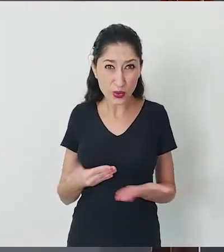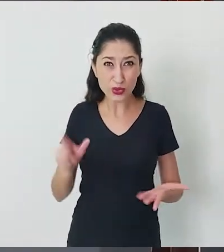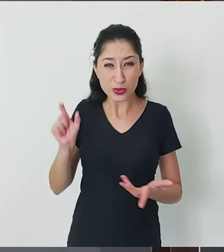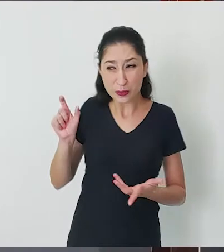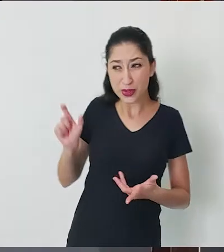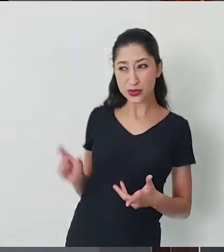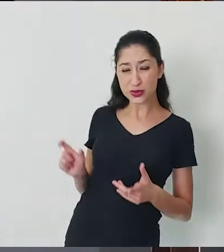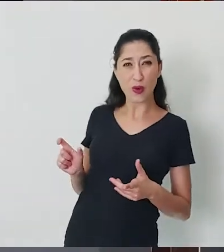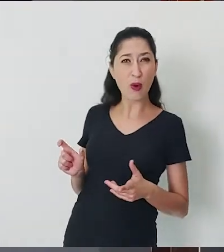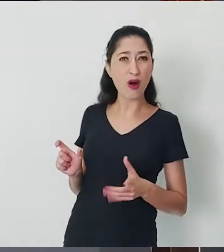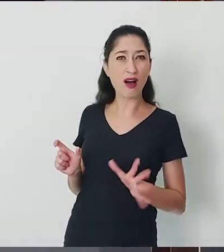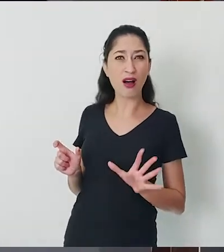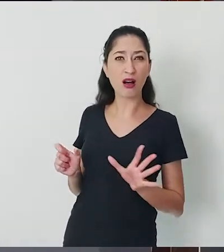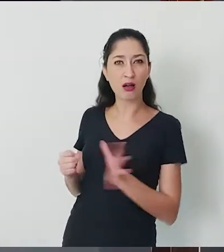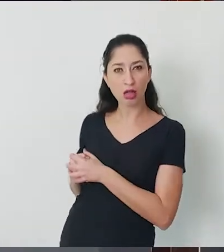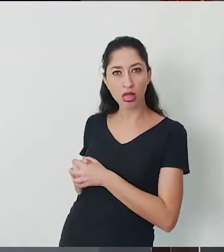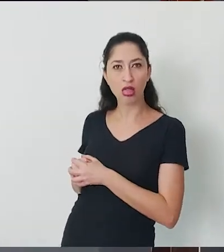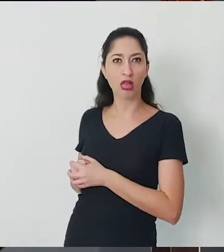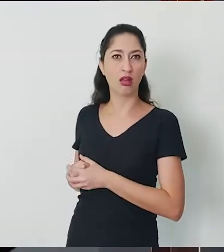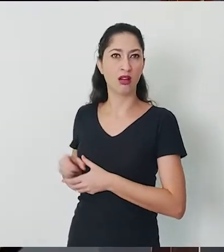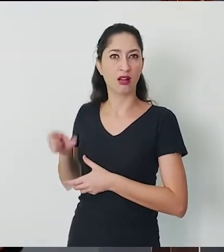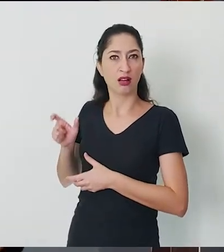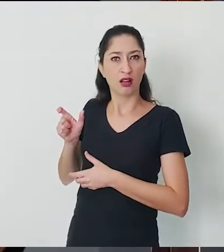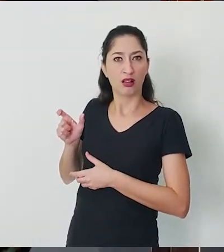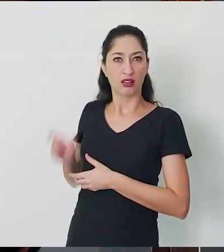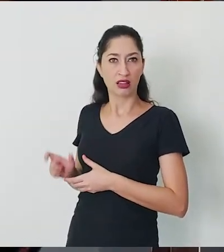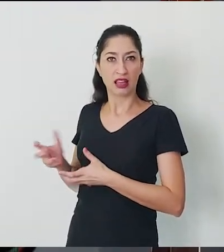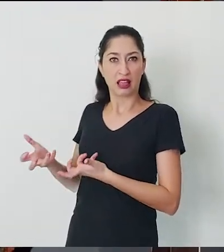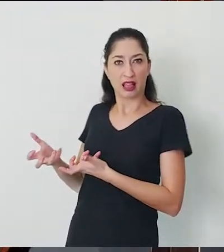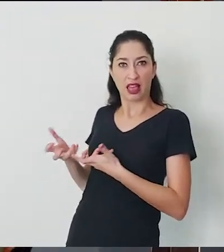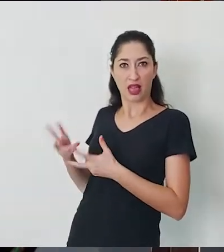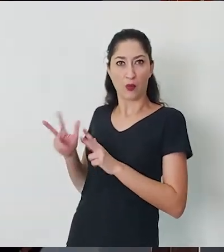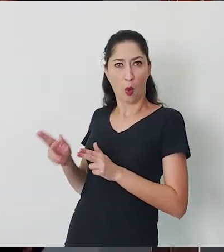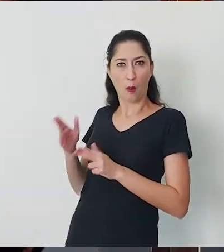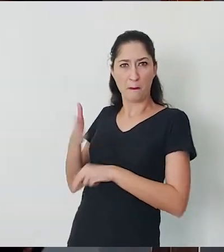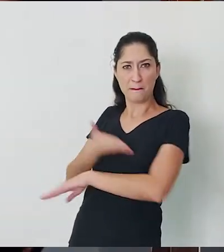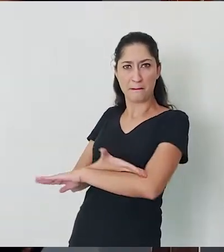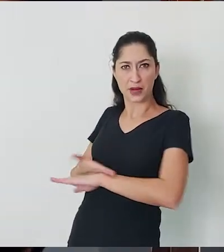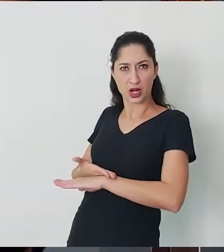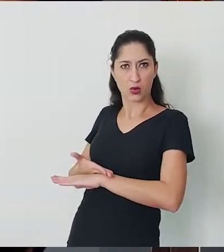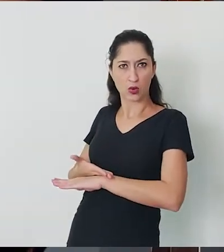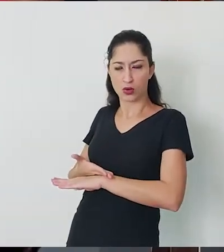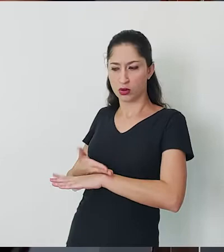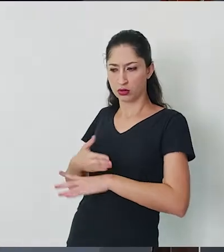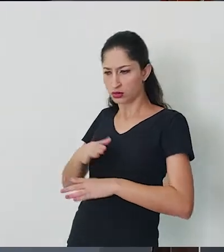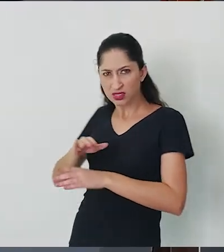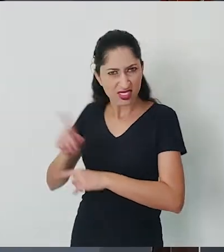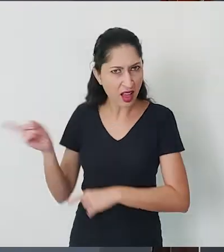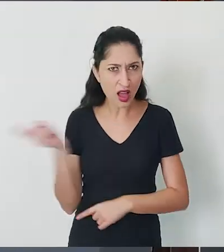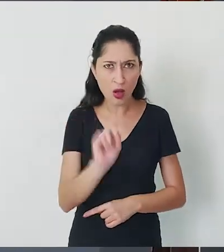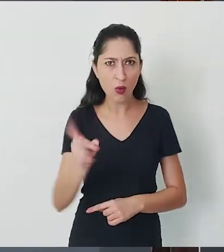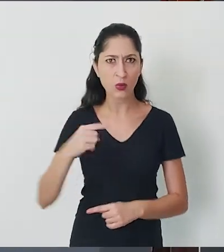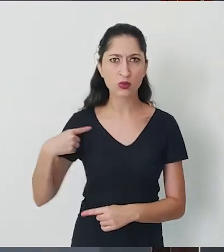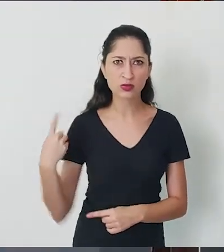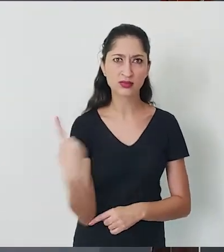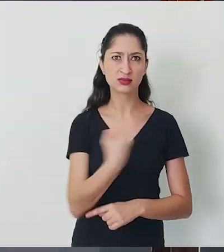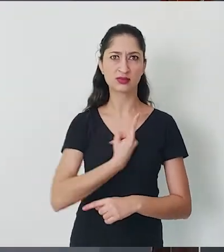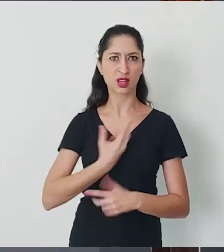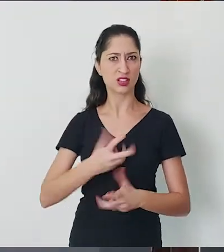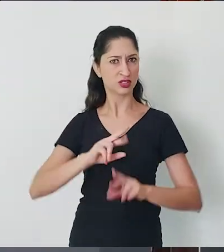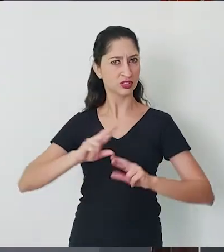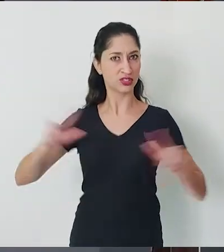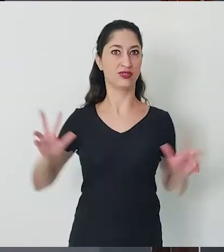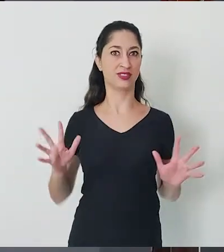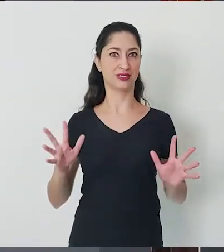sendo apagados, invisibilizados, embranquecidos, e a gente não vai deixar com que isso aconteça conosco. Então a gente